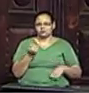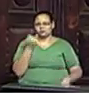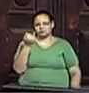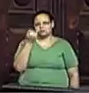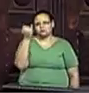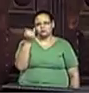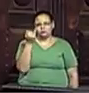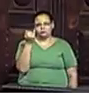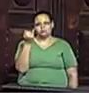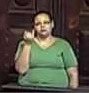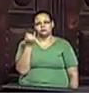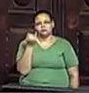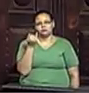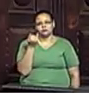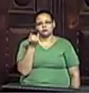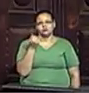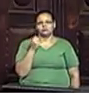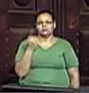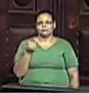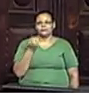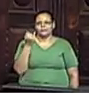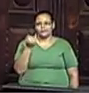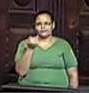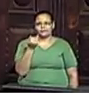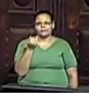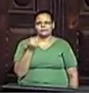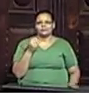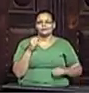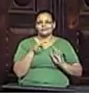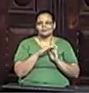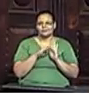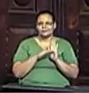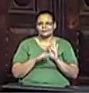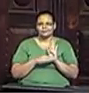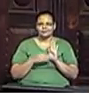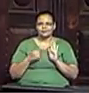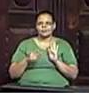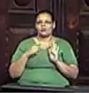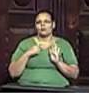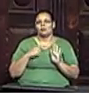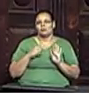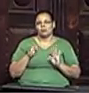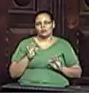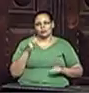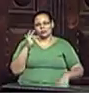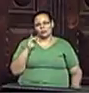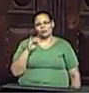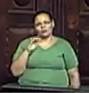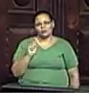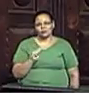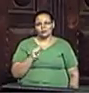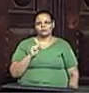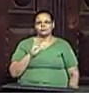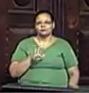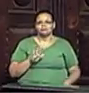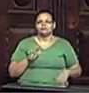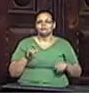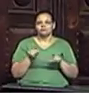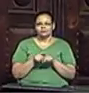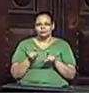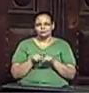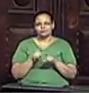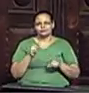importante credenciar, por isso é importante fixar critérios de natureza técnica, como diz o projeto, mas critérios também que